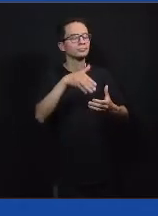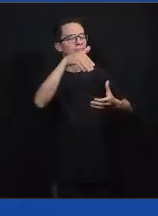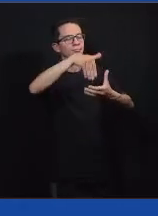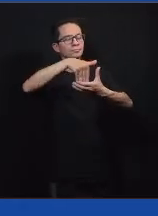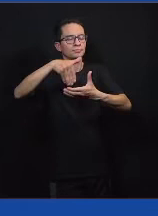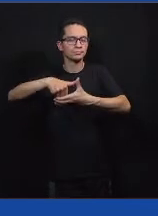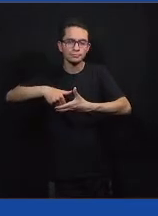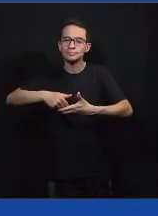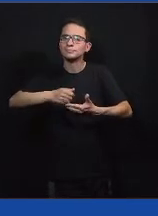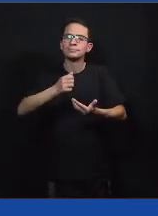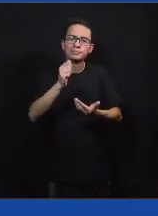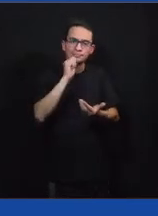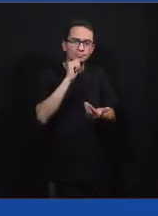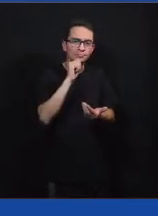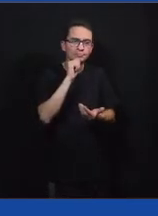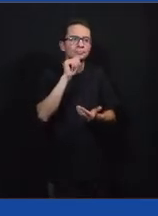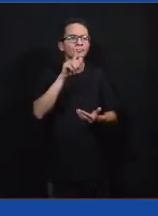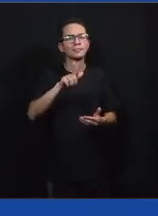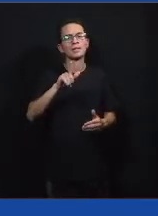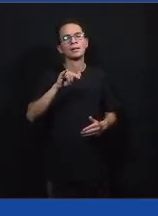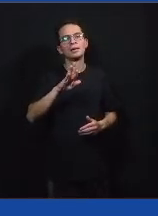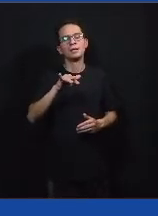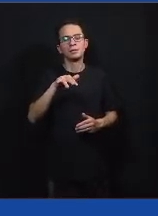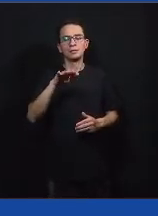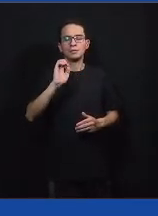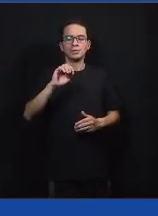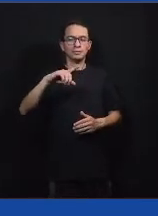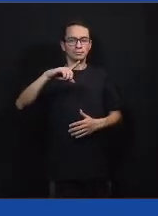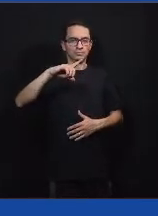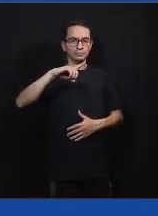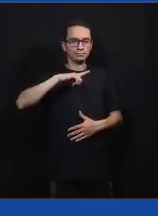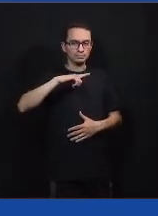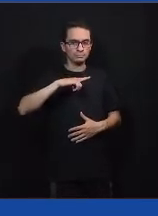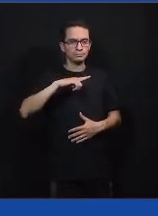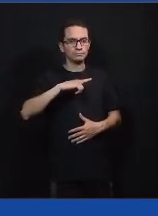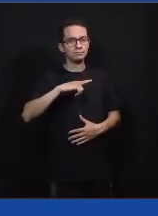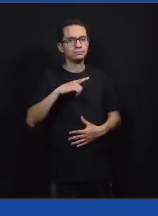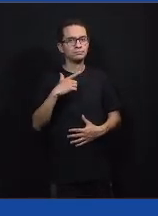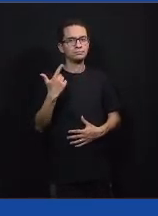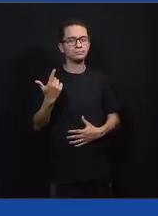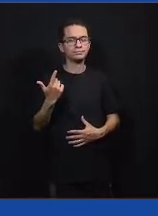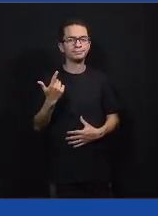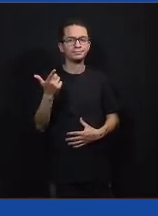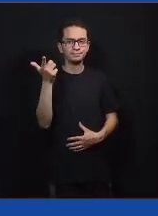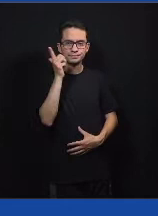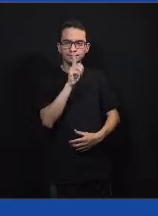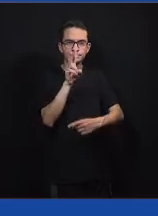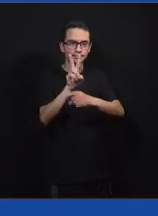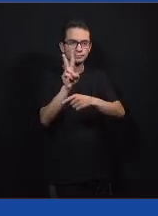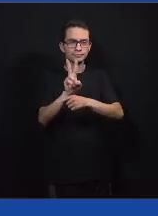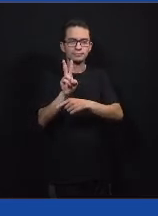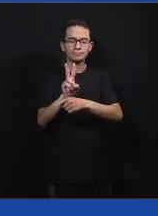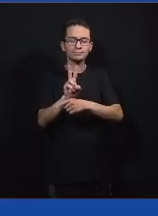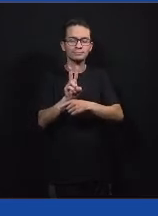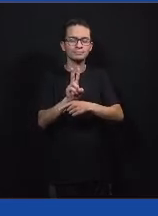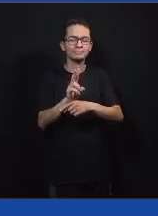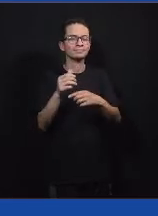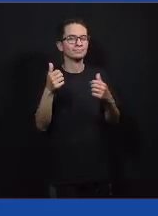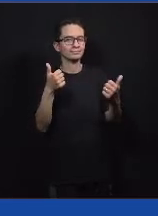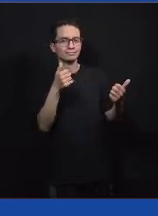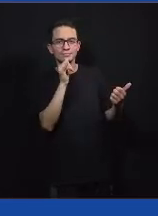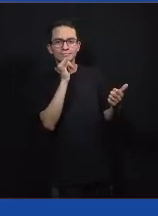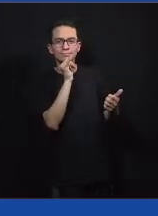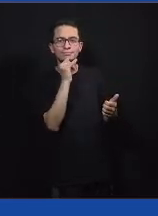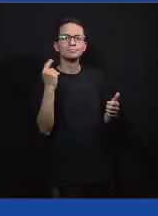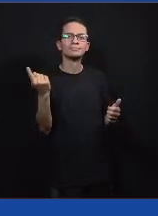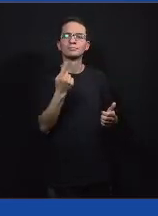sequência nós temos a fala do Guilherme falando sobre jovens lideranças cidadãs uma perspectiva do mapa da empatia que foi uma atividade que nós